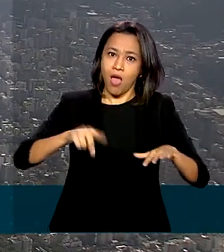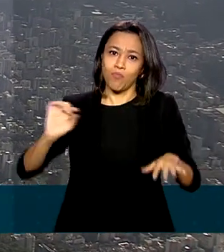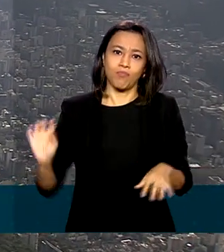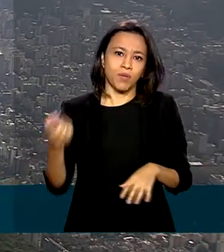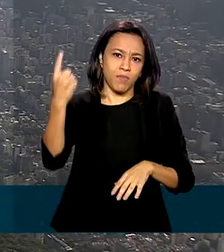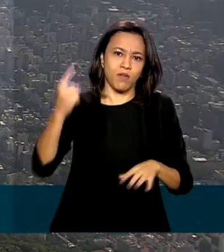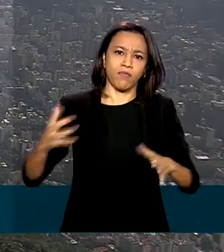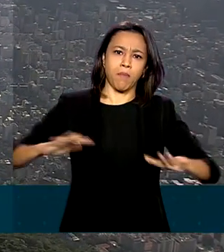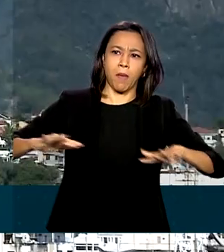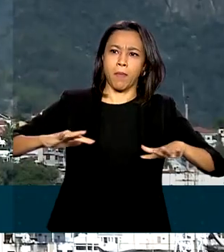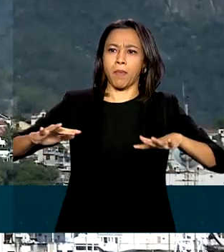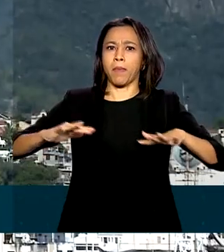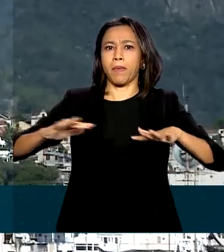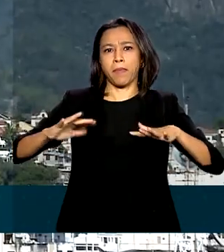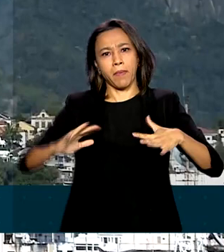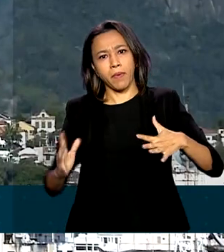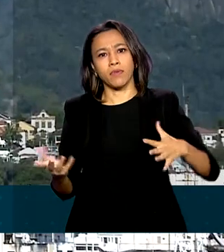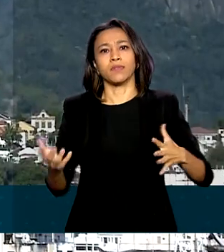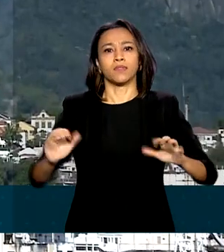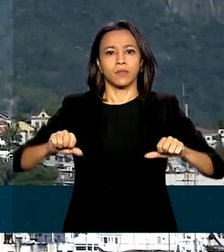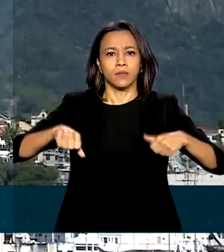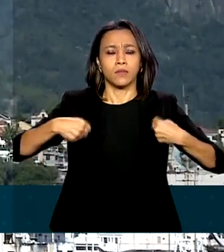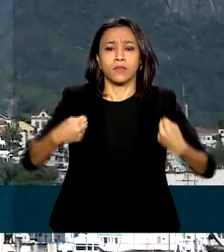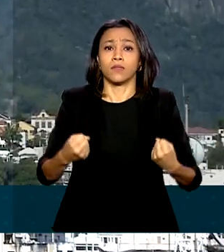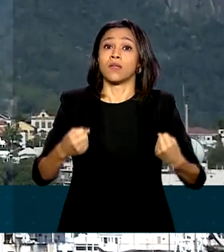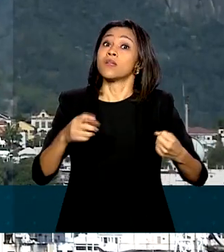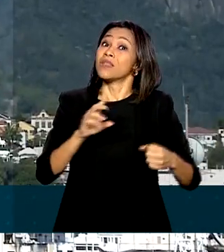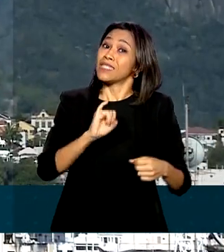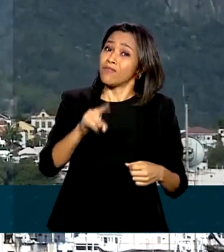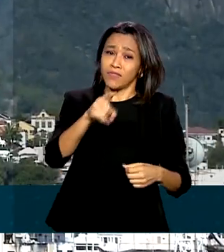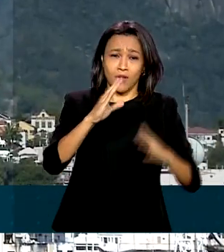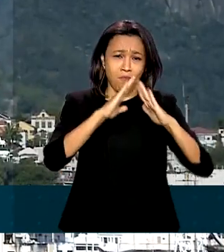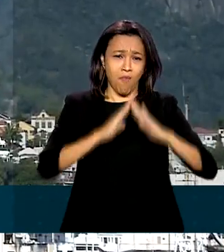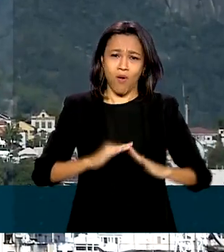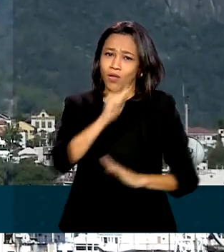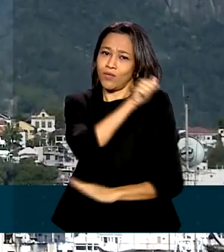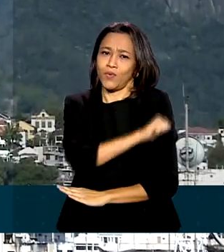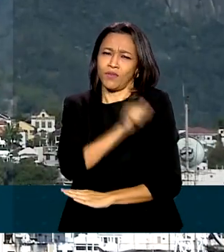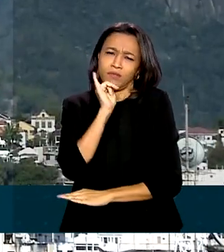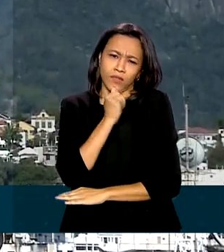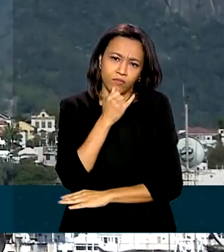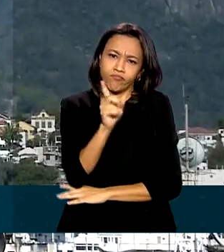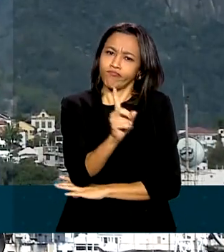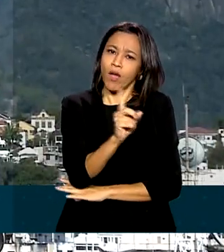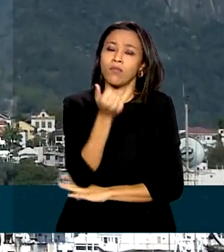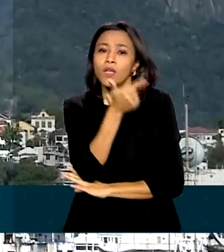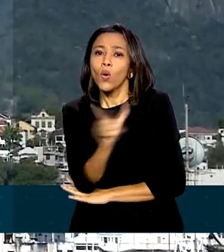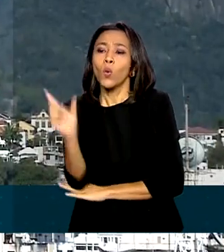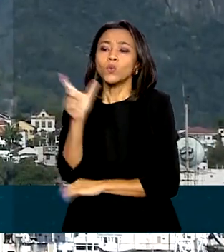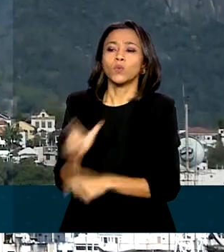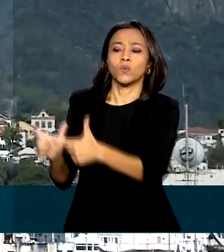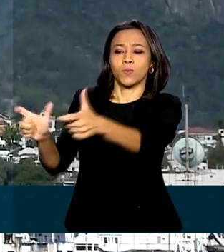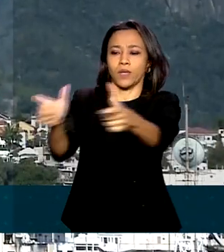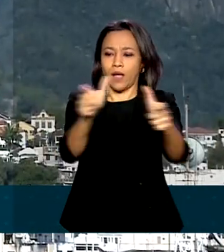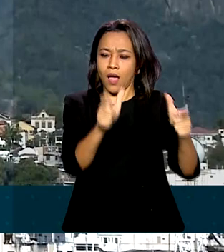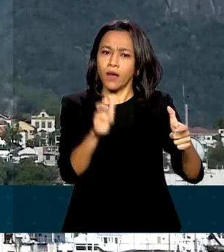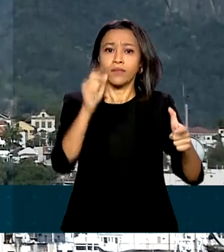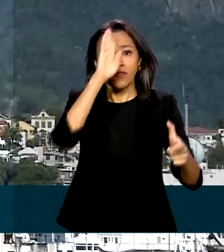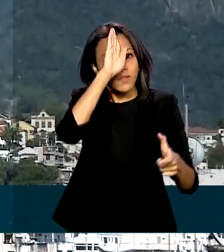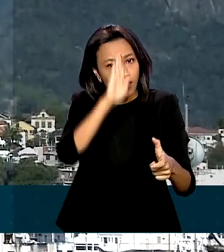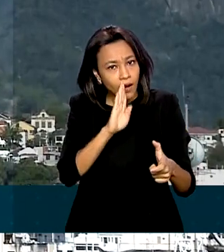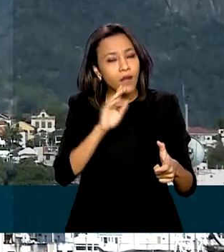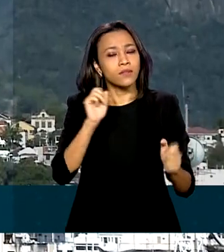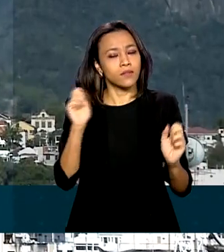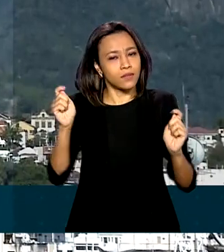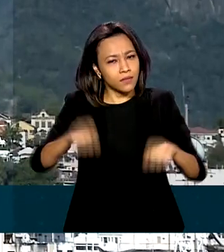que vai se recuperar. Mas se você não mora aqui no Rio, não precisa ficar triste. Outras áreas do Parque Nacional da Tijuca têm visitação gratuita